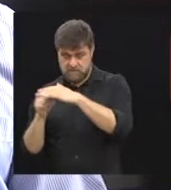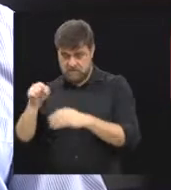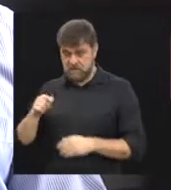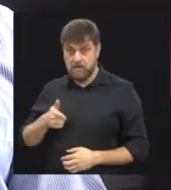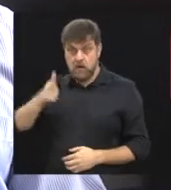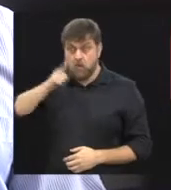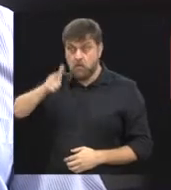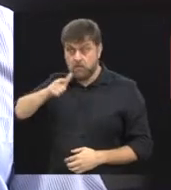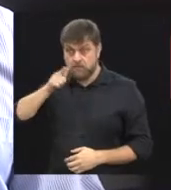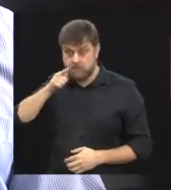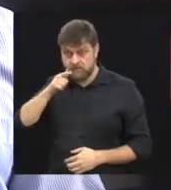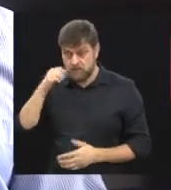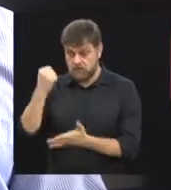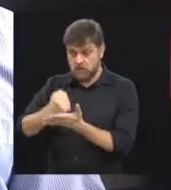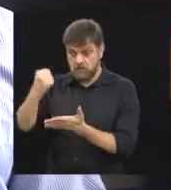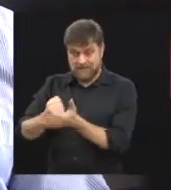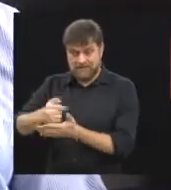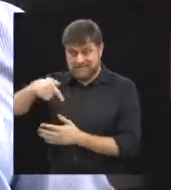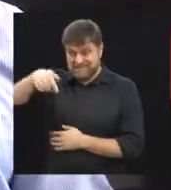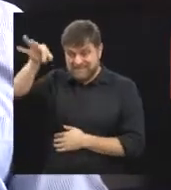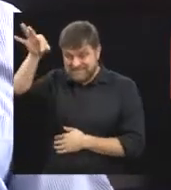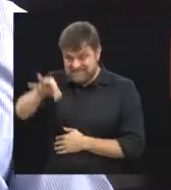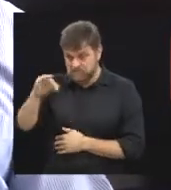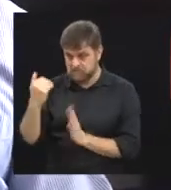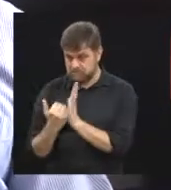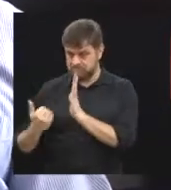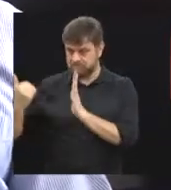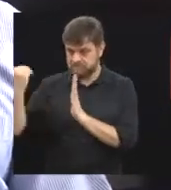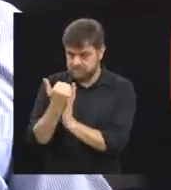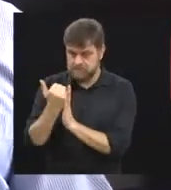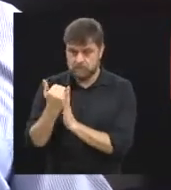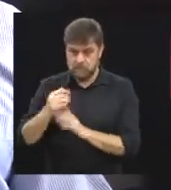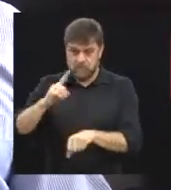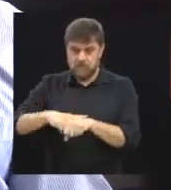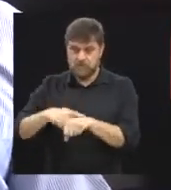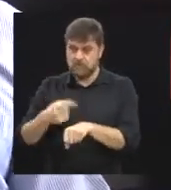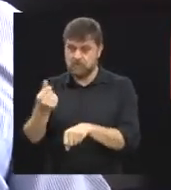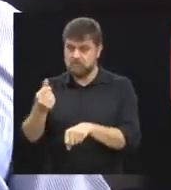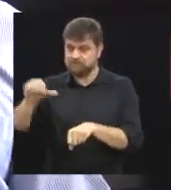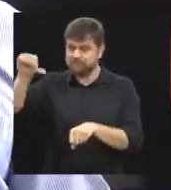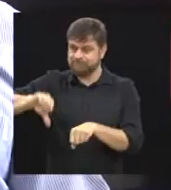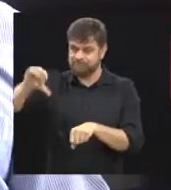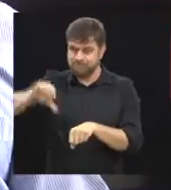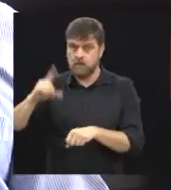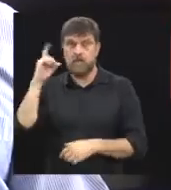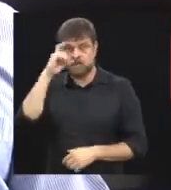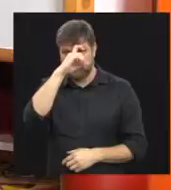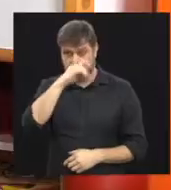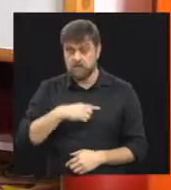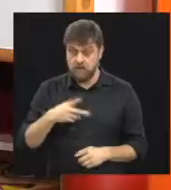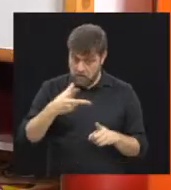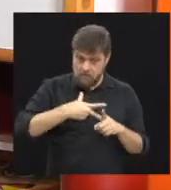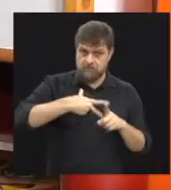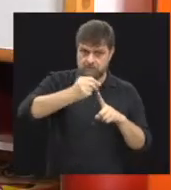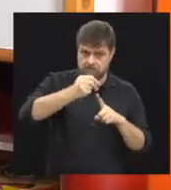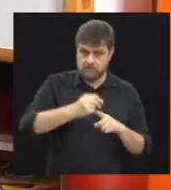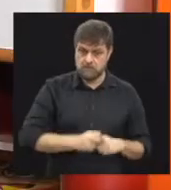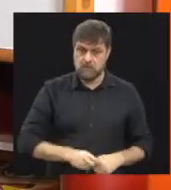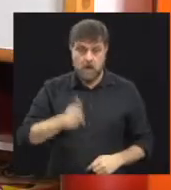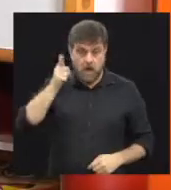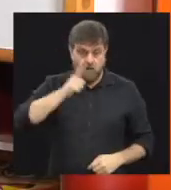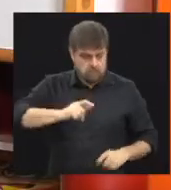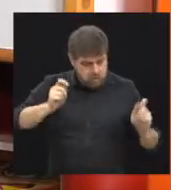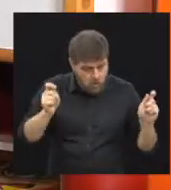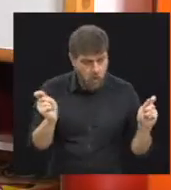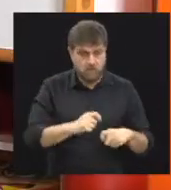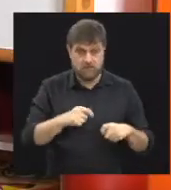empresa conseguir aumentar sua carteira de clientes em 7% no ano, numa época de crise, é muito difícil. É uma vitória, né? Querendo não